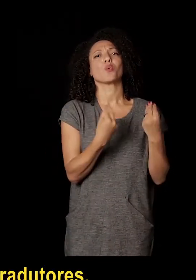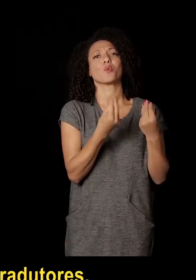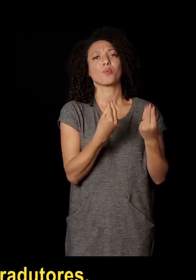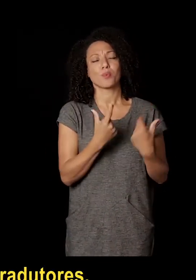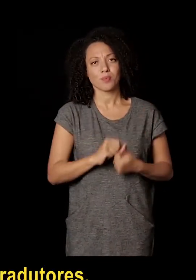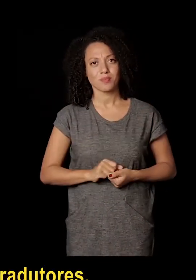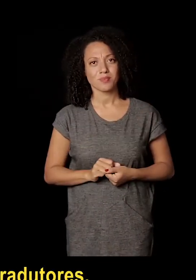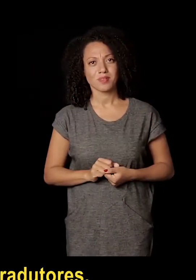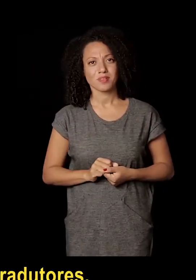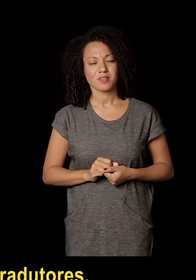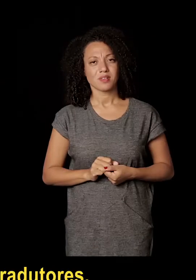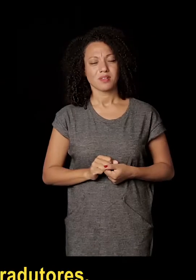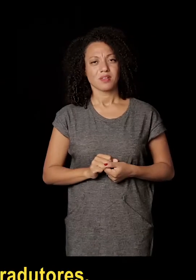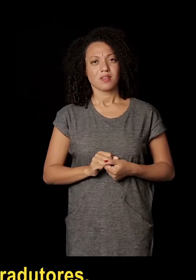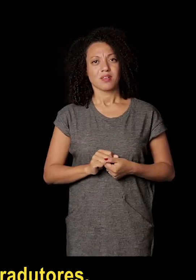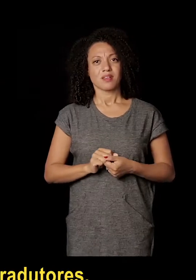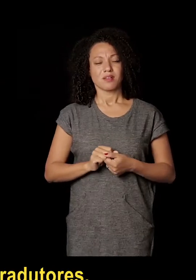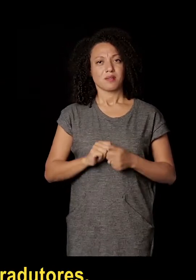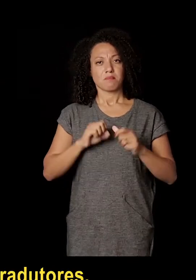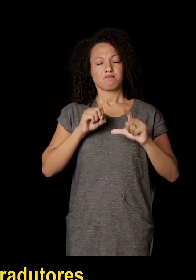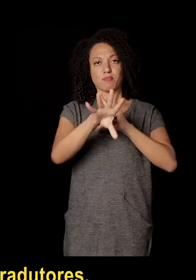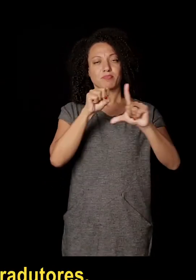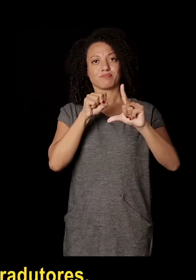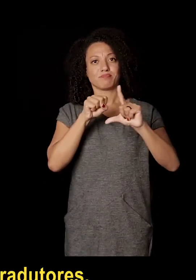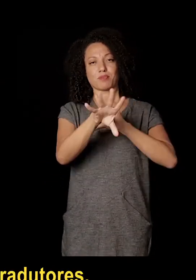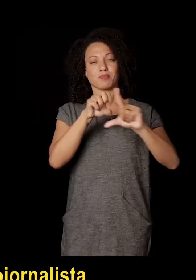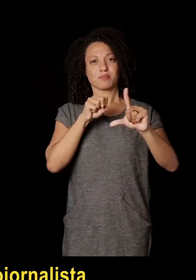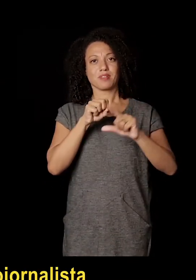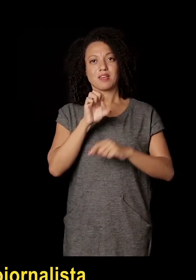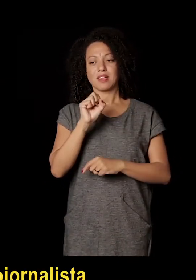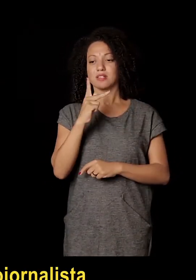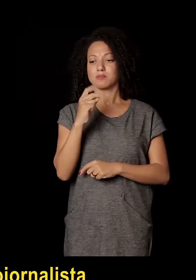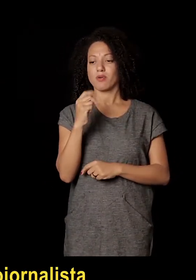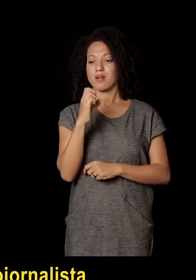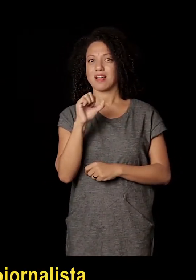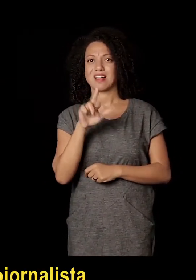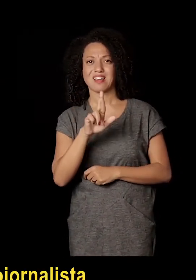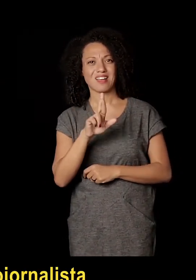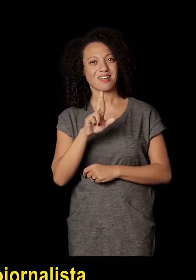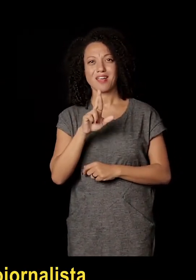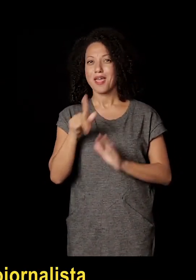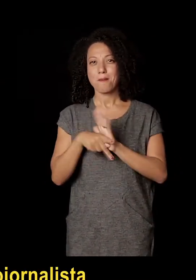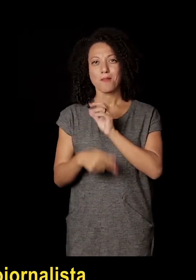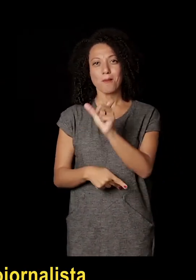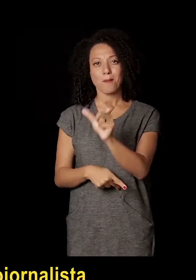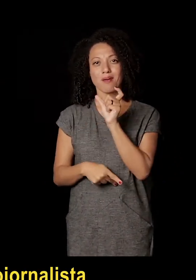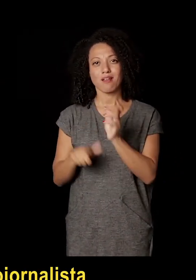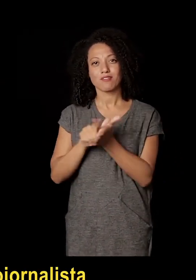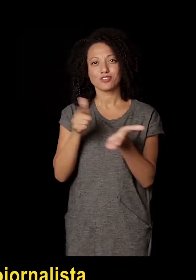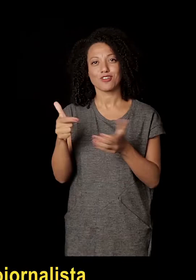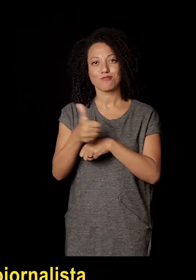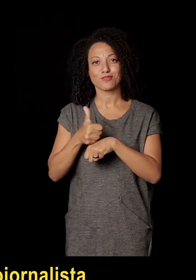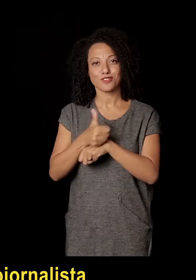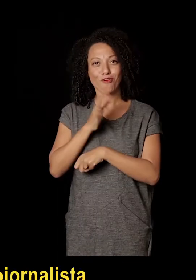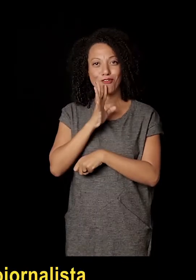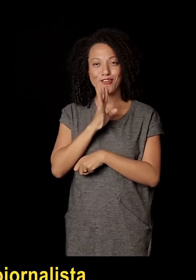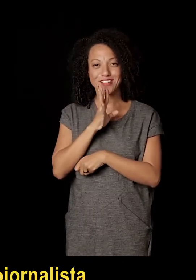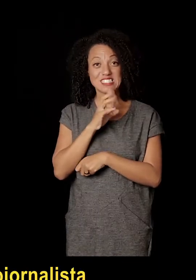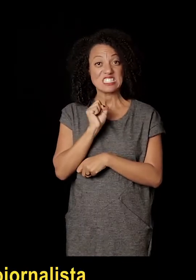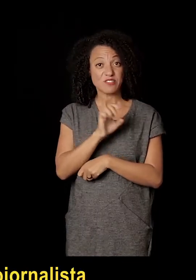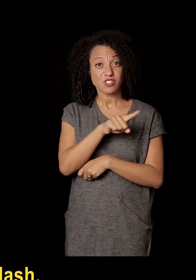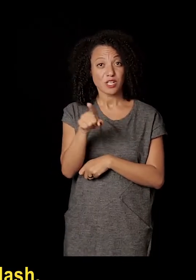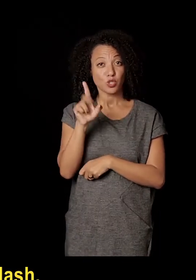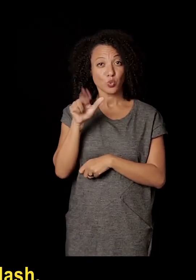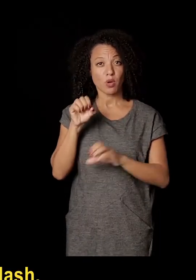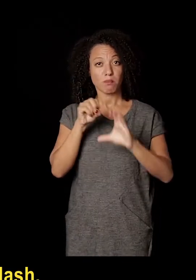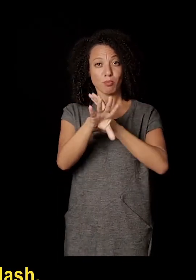né? Espocar o flash é disparar o flash, mas espocar é uma frase de fotojornalista só nossa, né? Quem